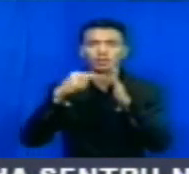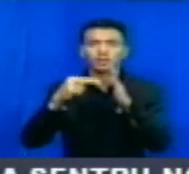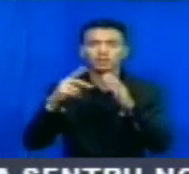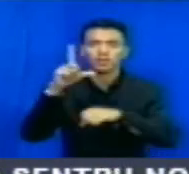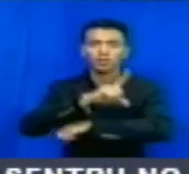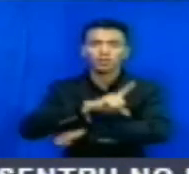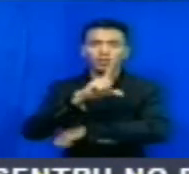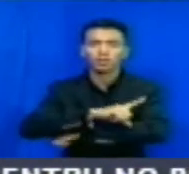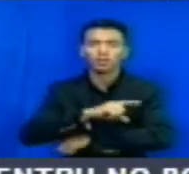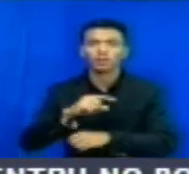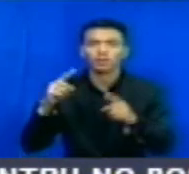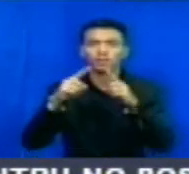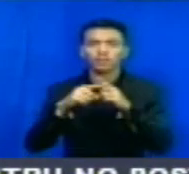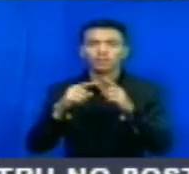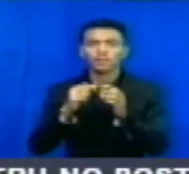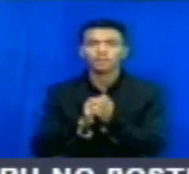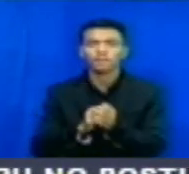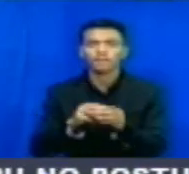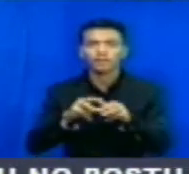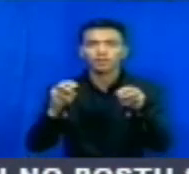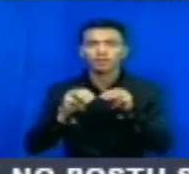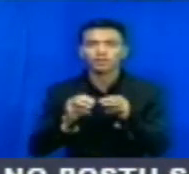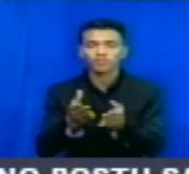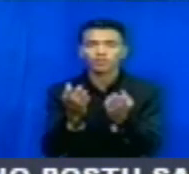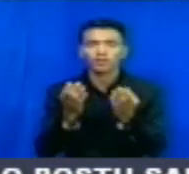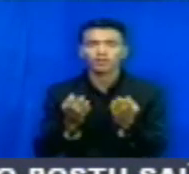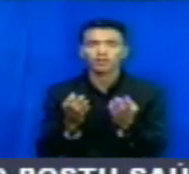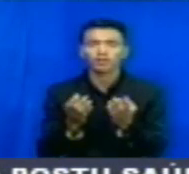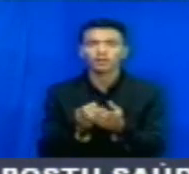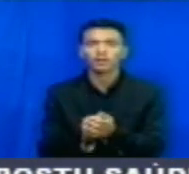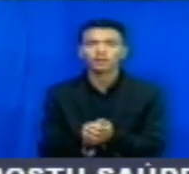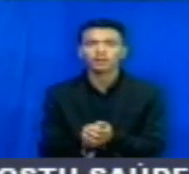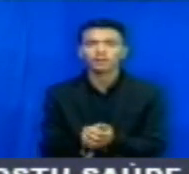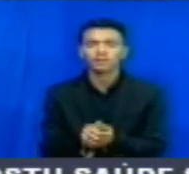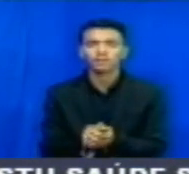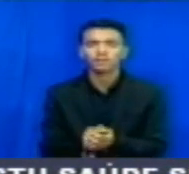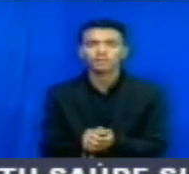Laurent Badiri. Se eu fizer a comissão municipal, aceitar, estou contente com o colega.